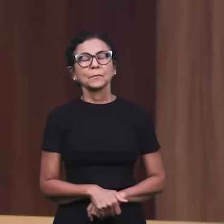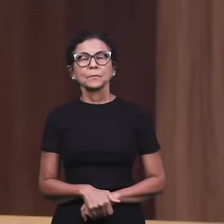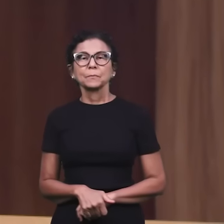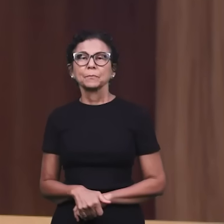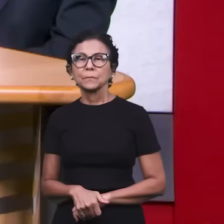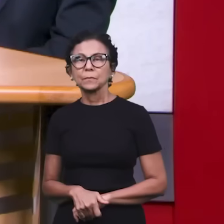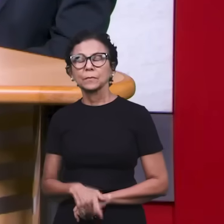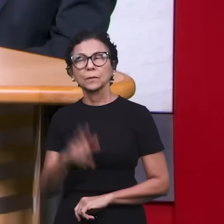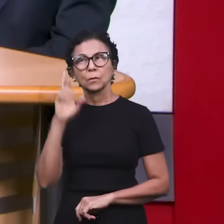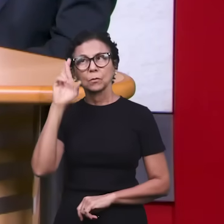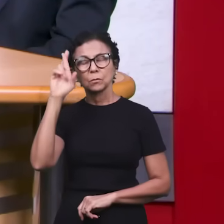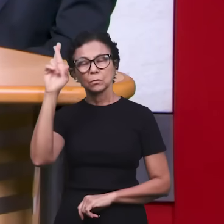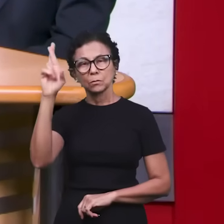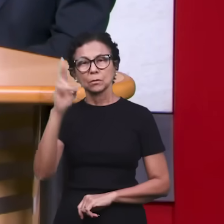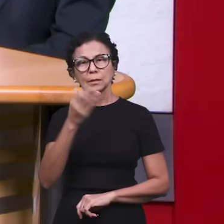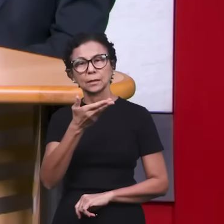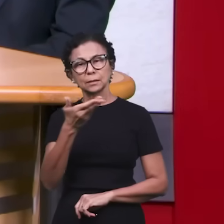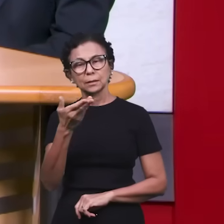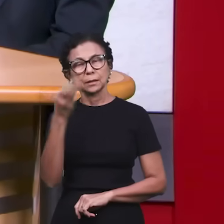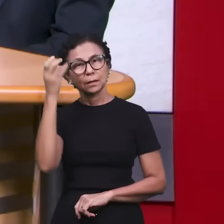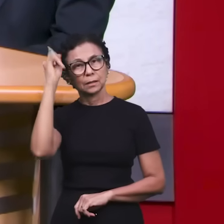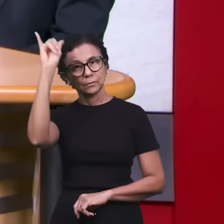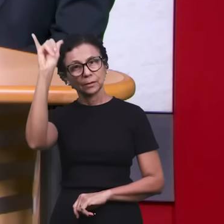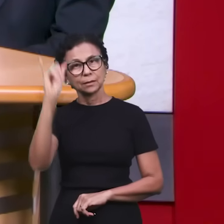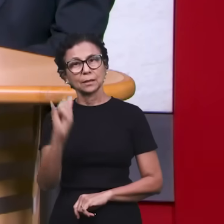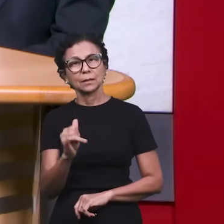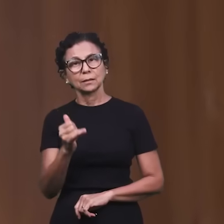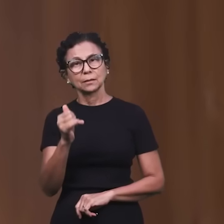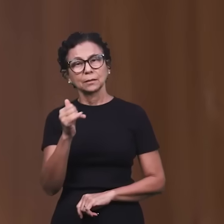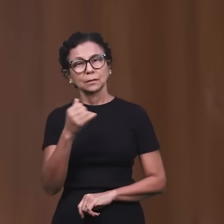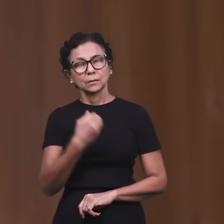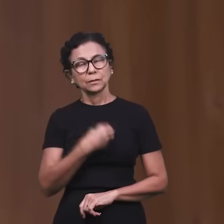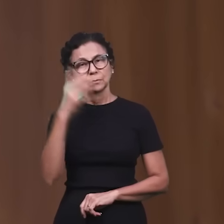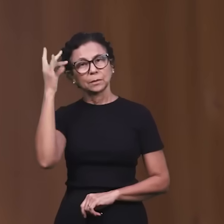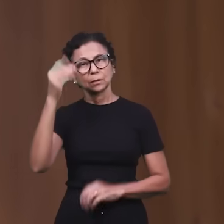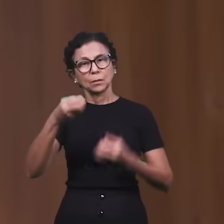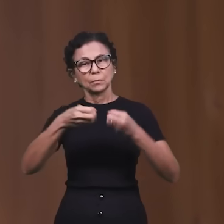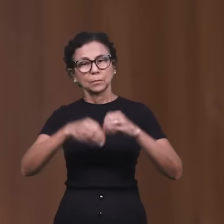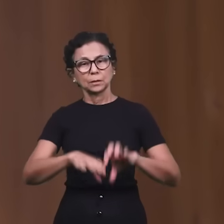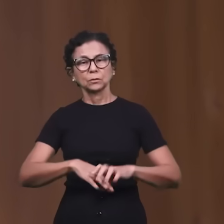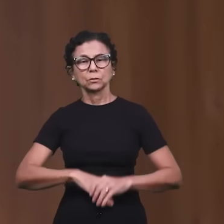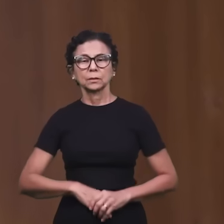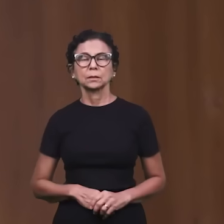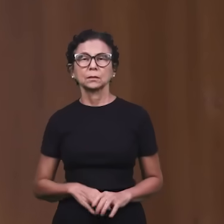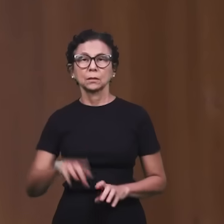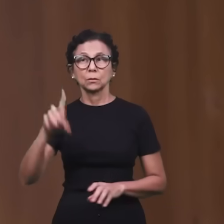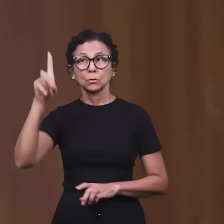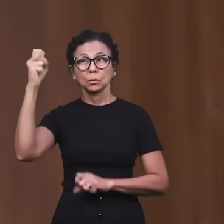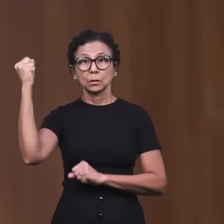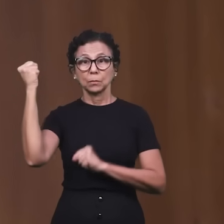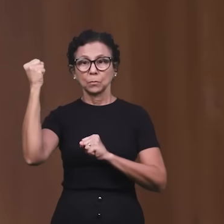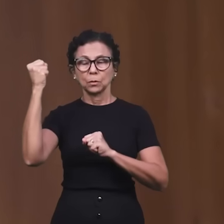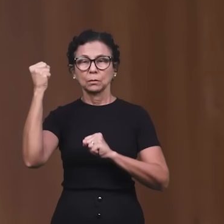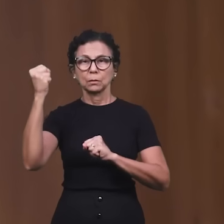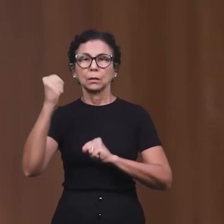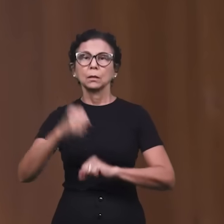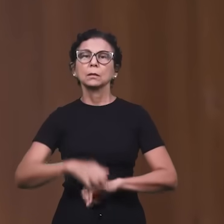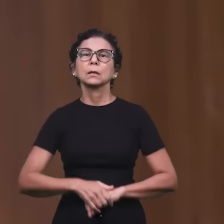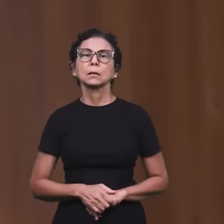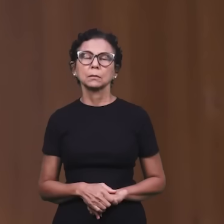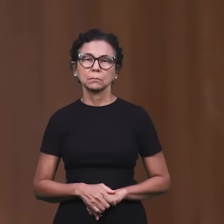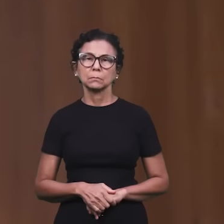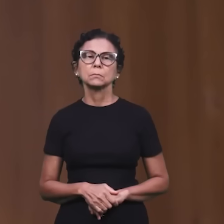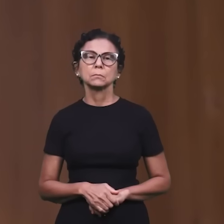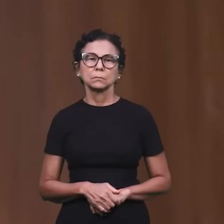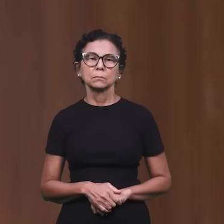não é verdade? O Senhor quer e Ele tem poder para nos livrar desse dano, como foi essa experiência maravilhosa de